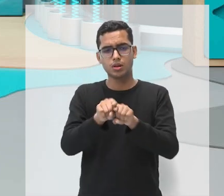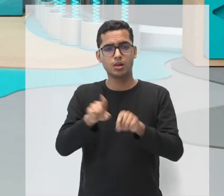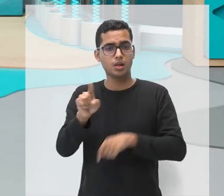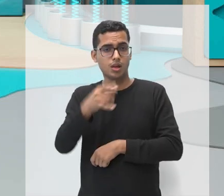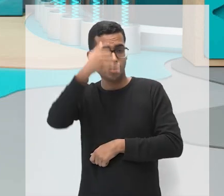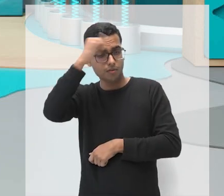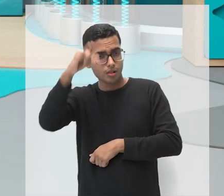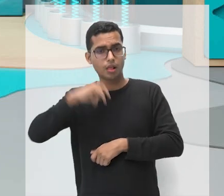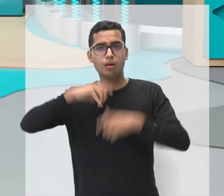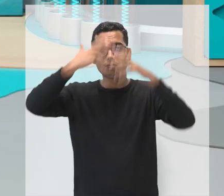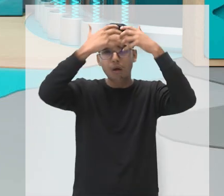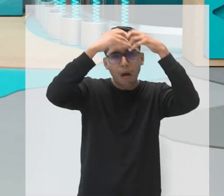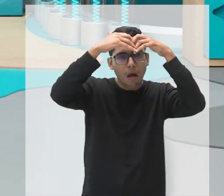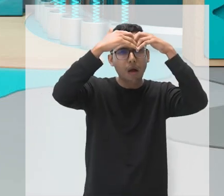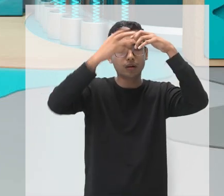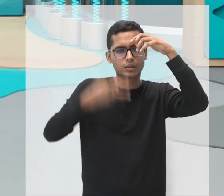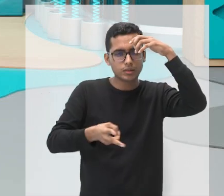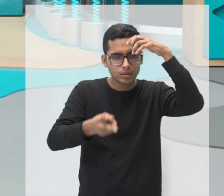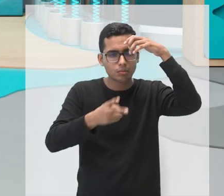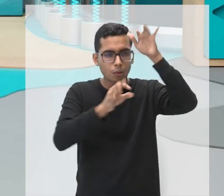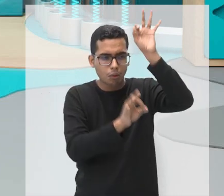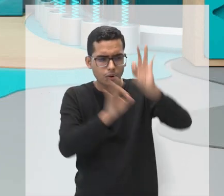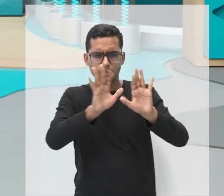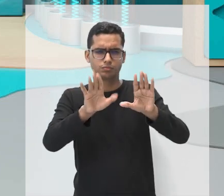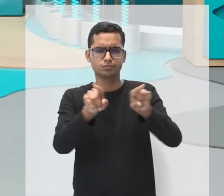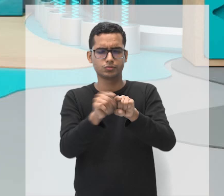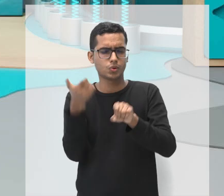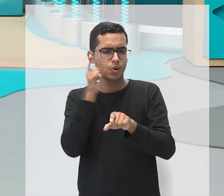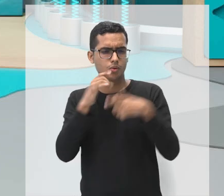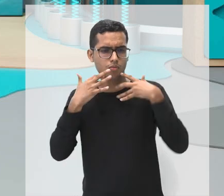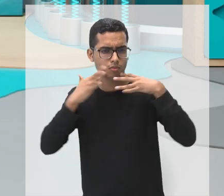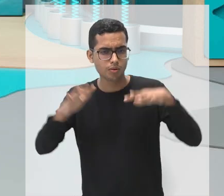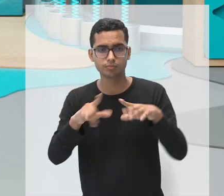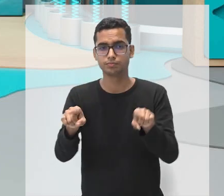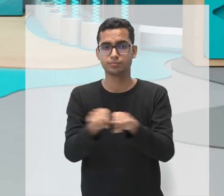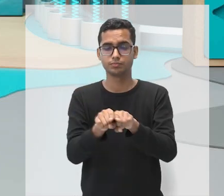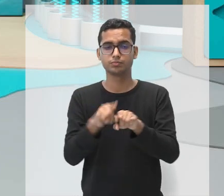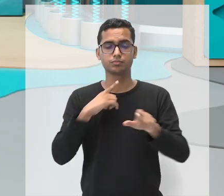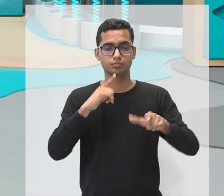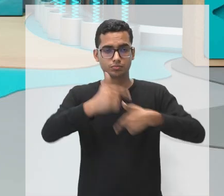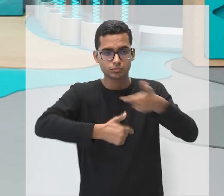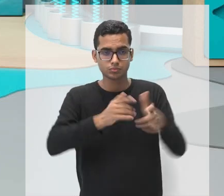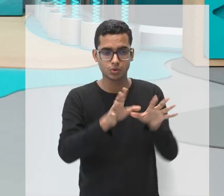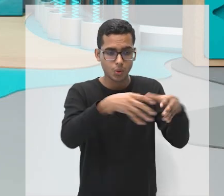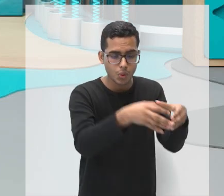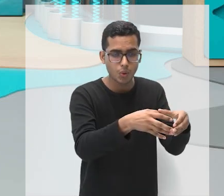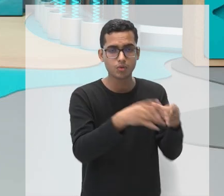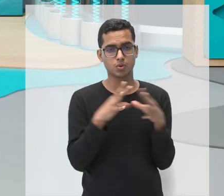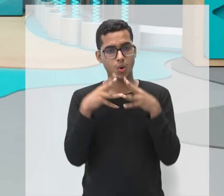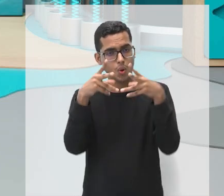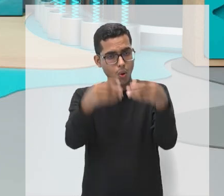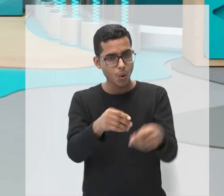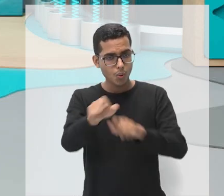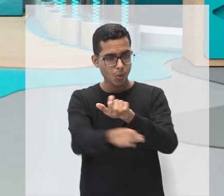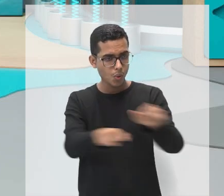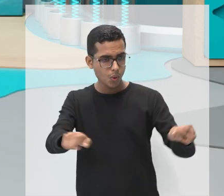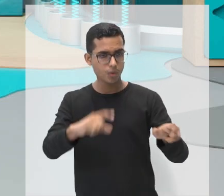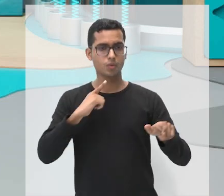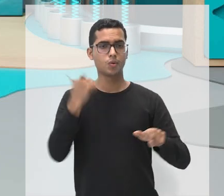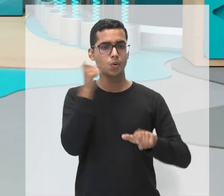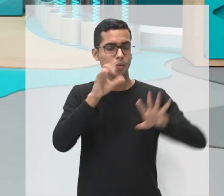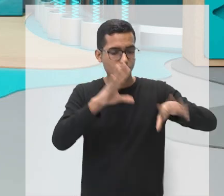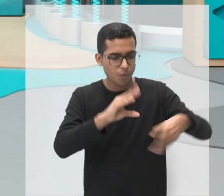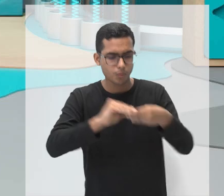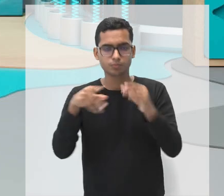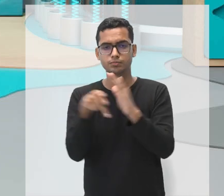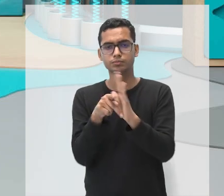de equipe, que o trabalho em equipe é um princípio básico dentro do mini atletismo. Todos os membros da equipe darão a sua